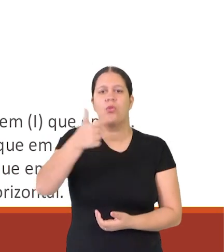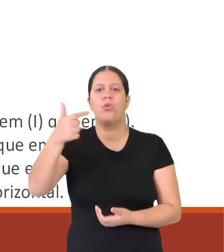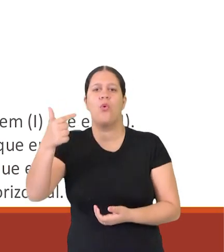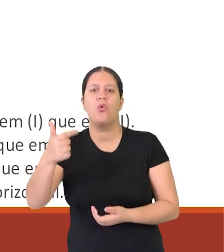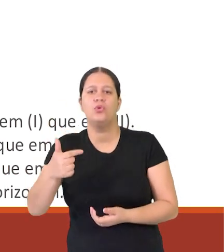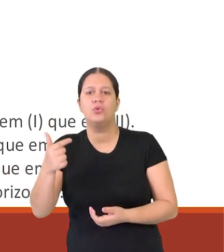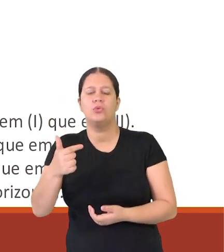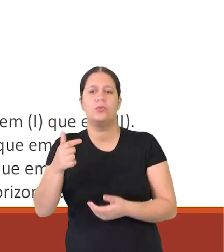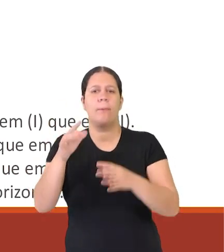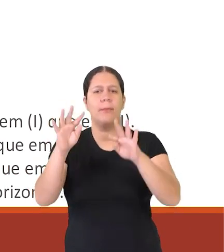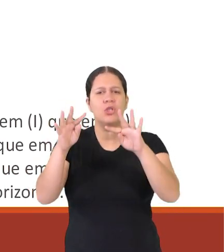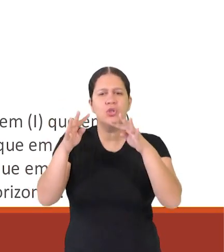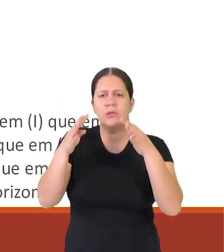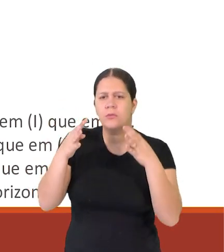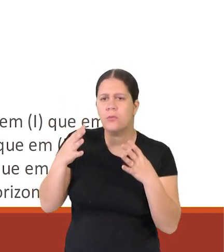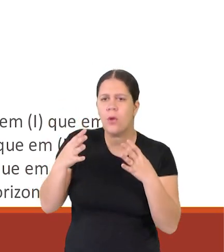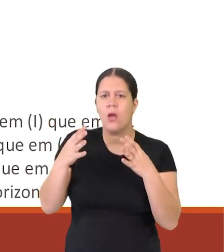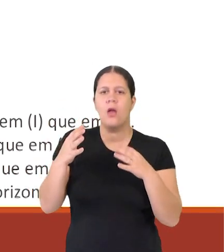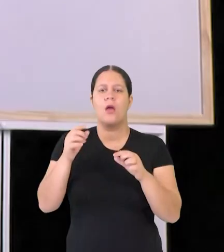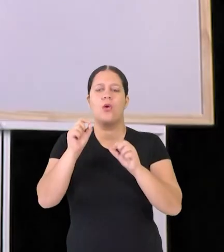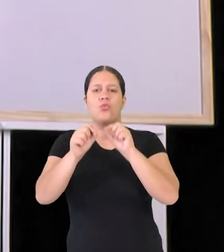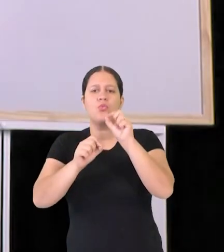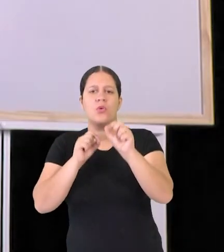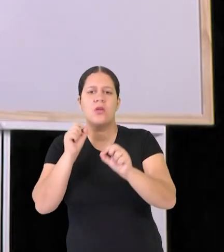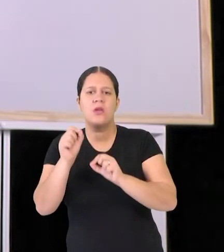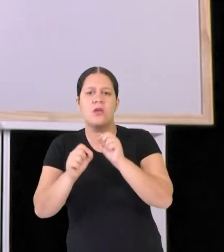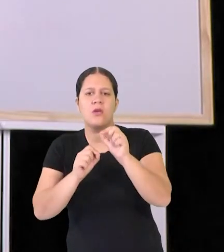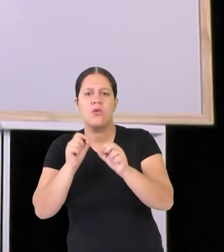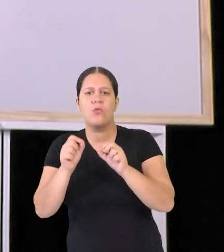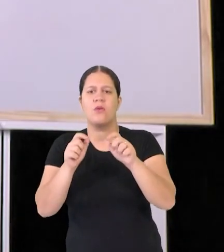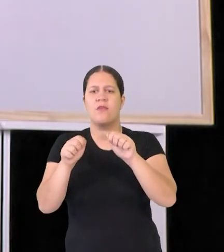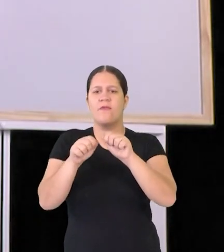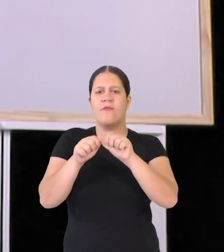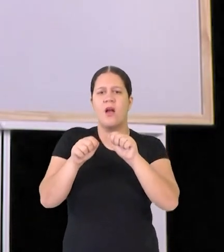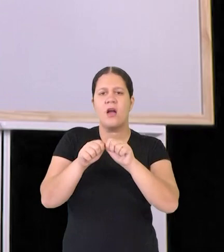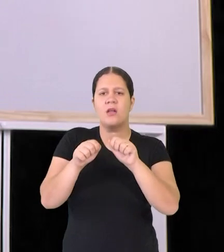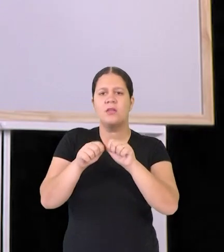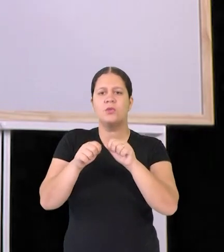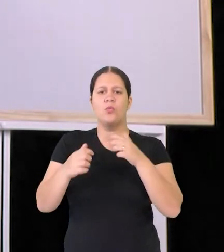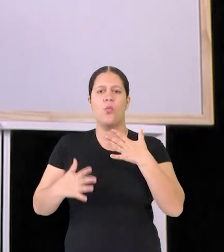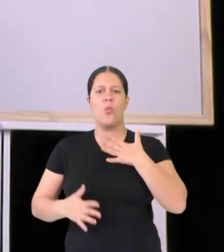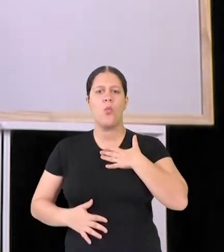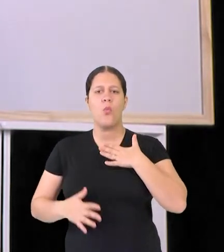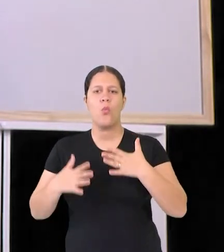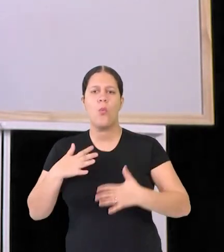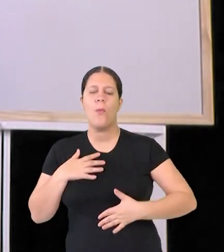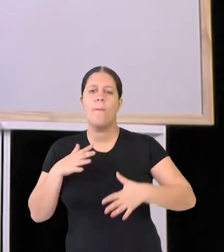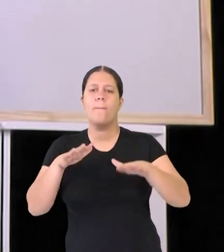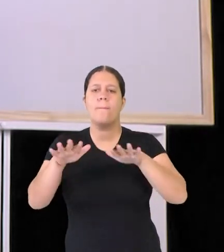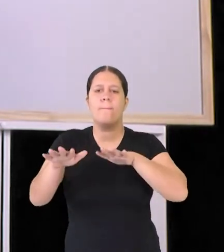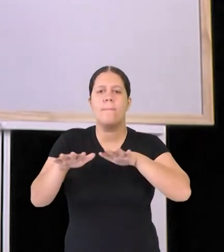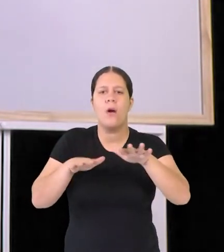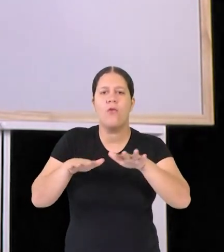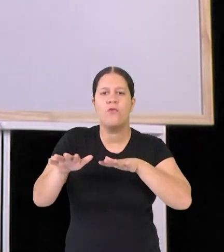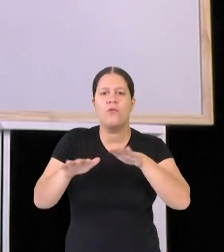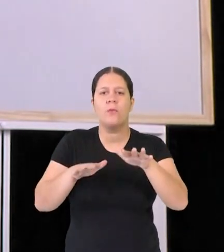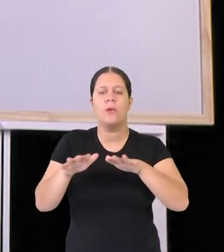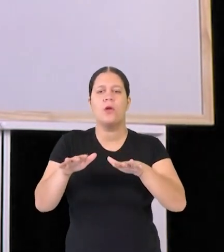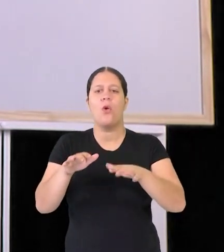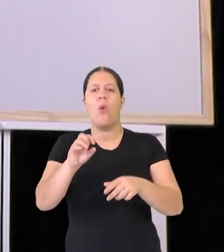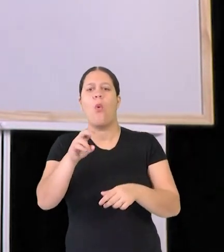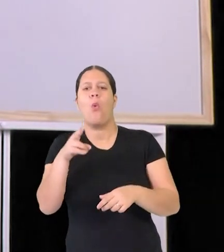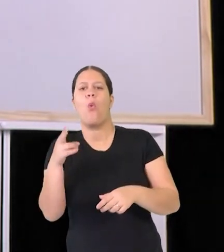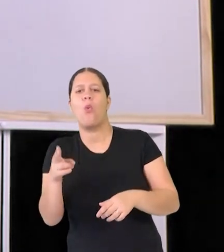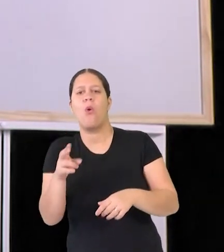é, presta atenção no seguinte, o que é que faz um corpo entrar em movimento ou sair desse